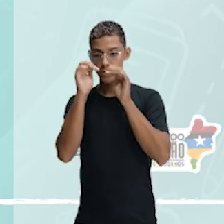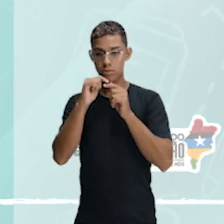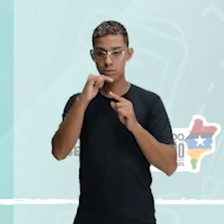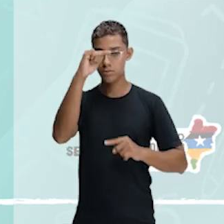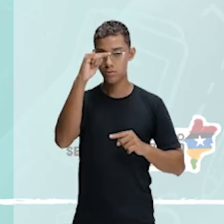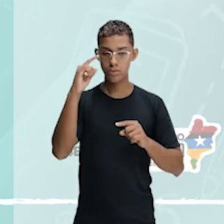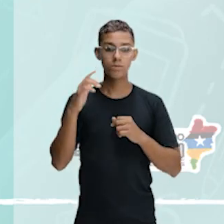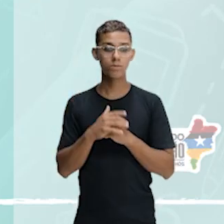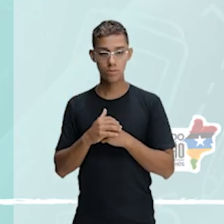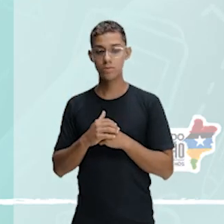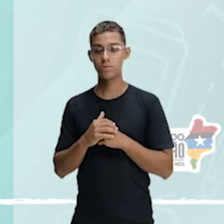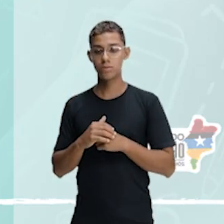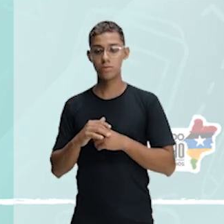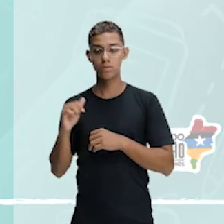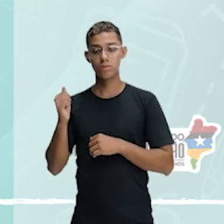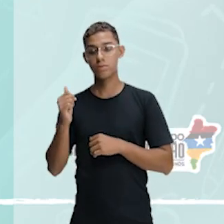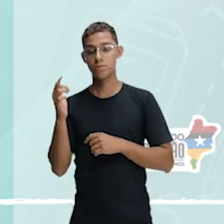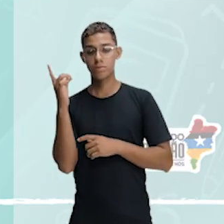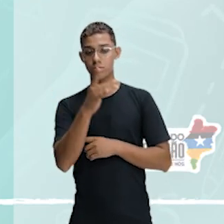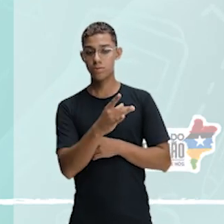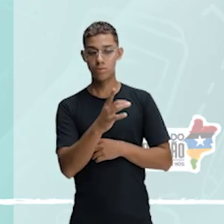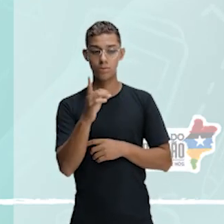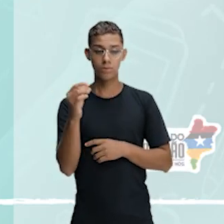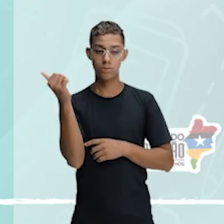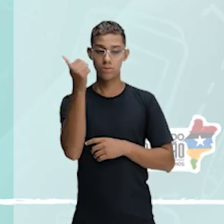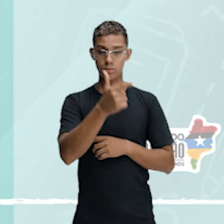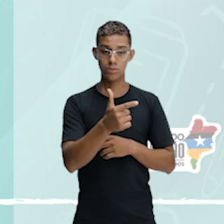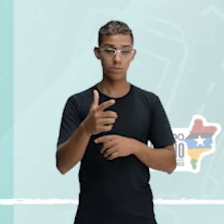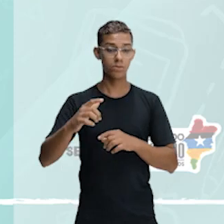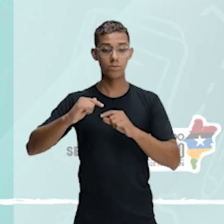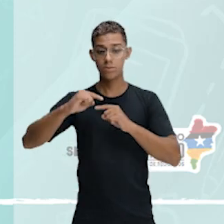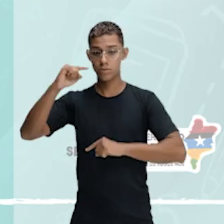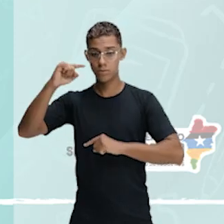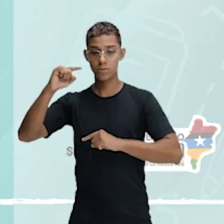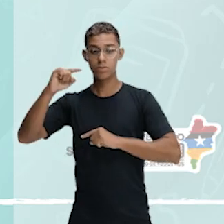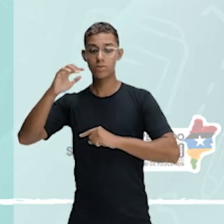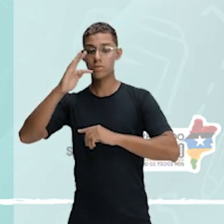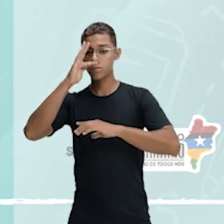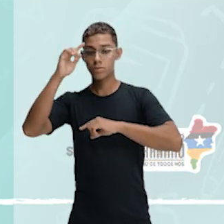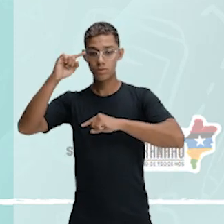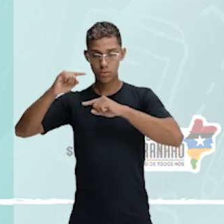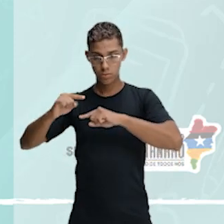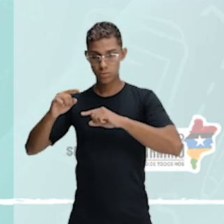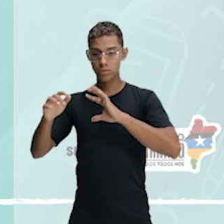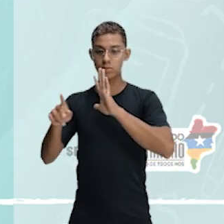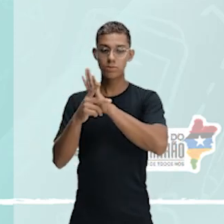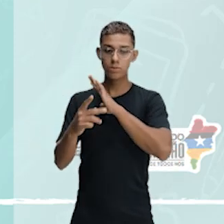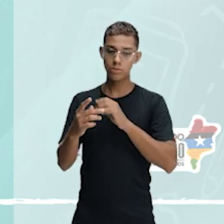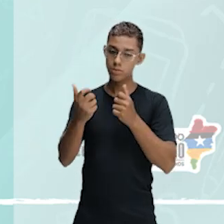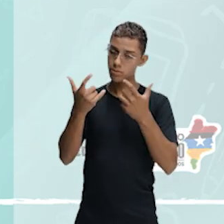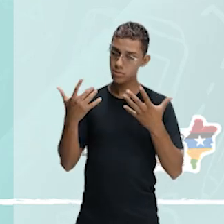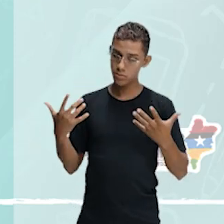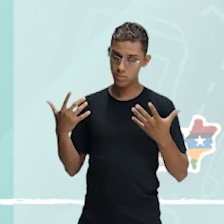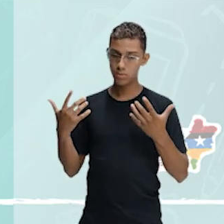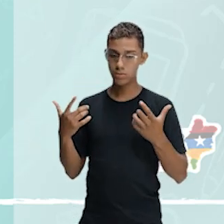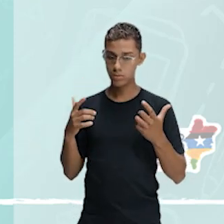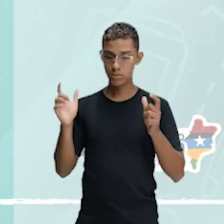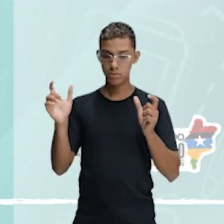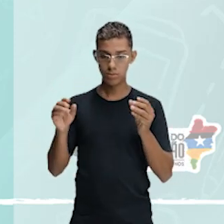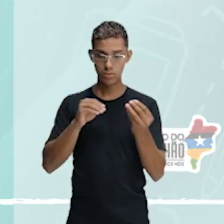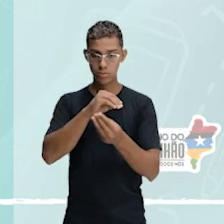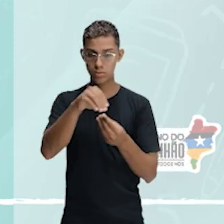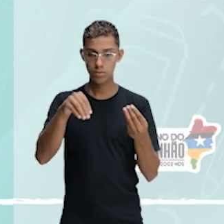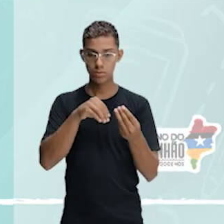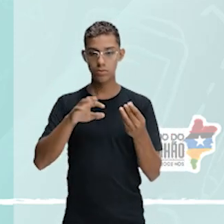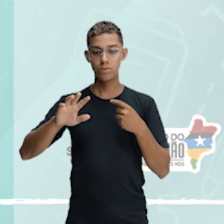alelos localizados em autossomos. Pelo cruzamento de plantas altas heterozigóticas,